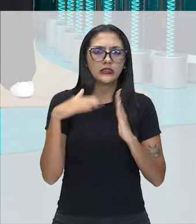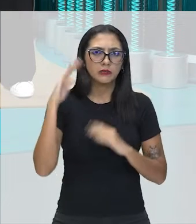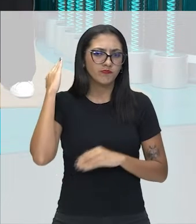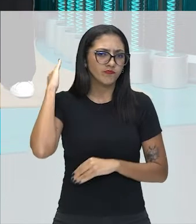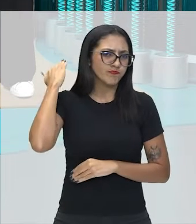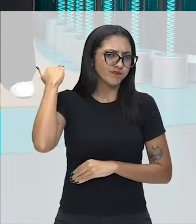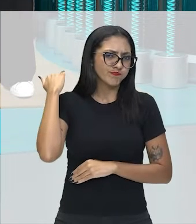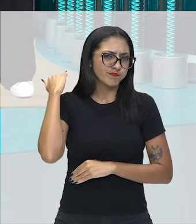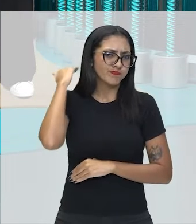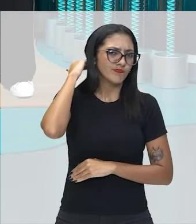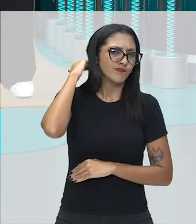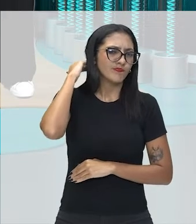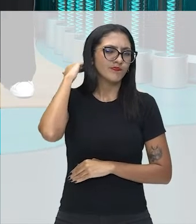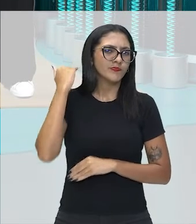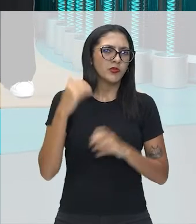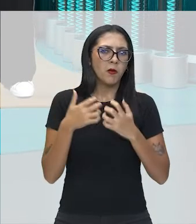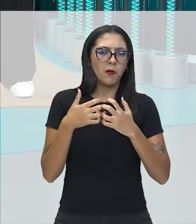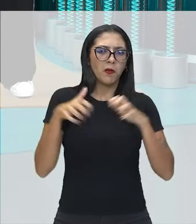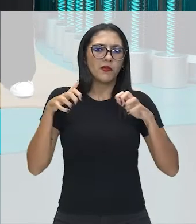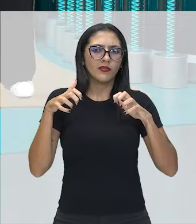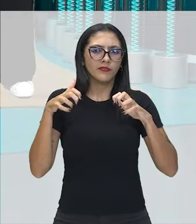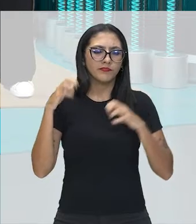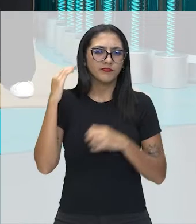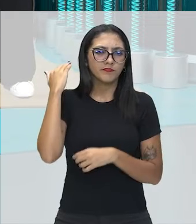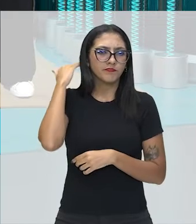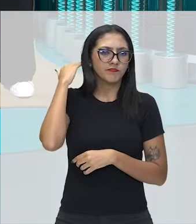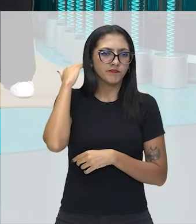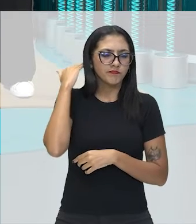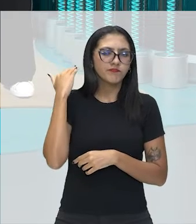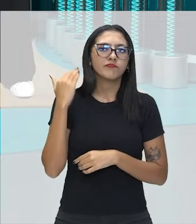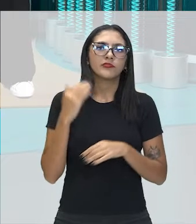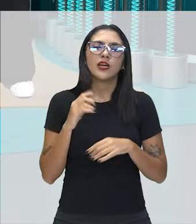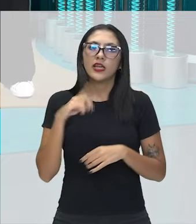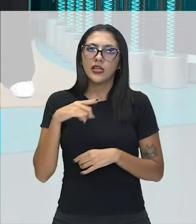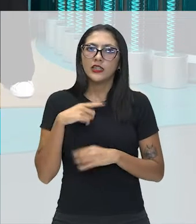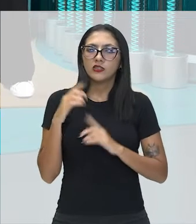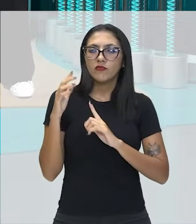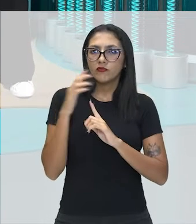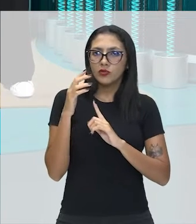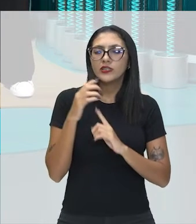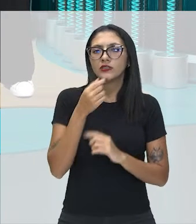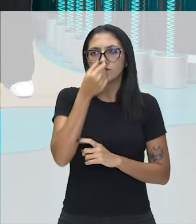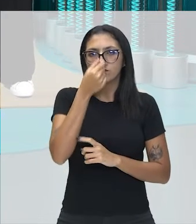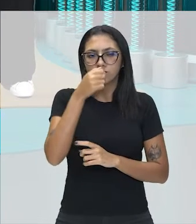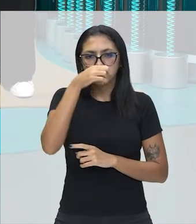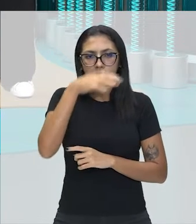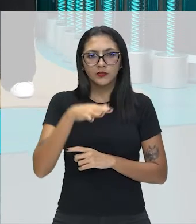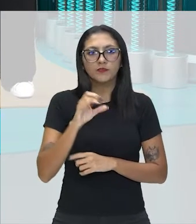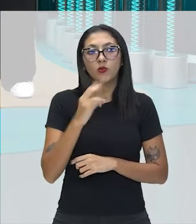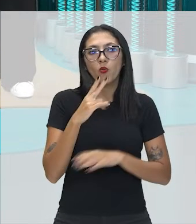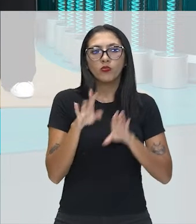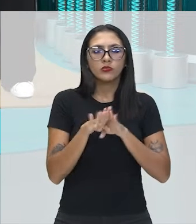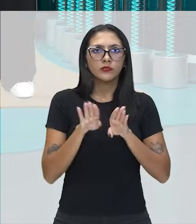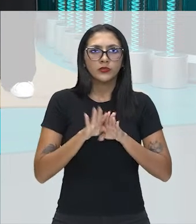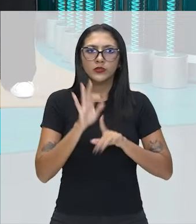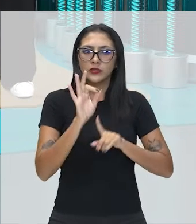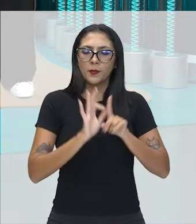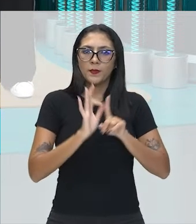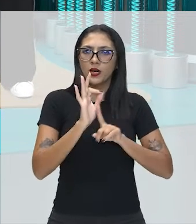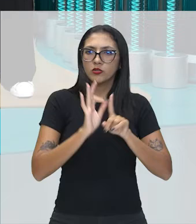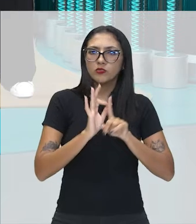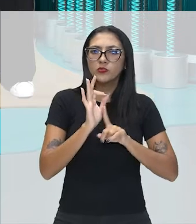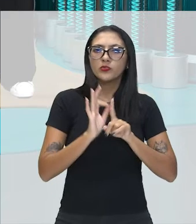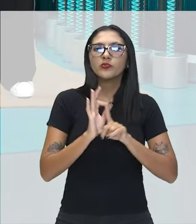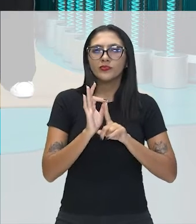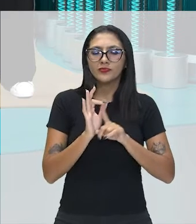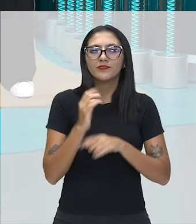uma hemorragia, uma fratura na base do crânio e o sangramento nasal acontece. Altas temperaturas também, vocês viram que lá